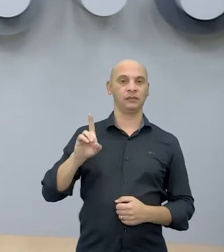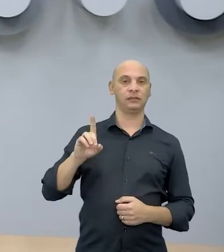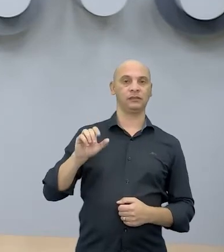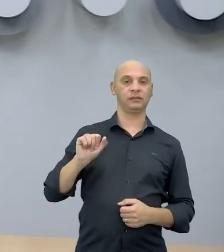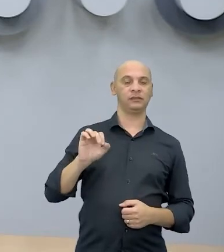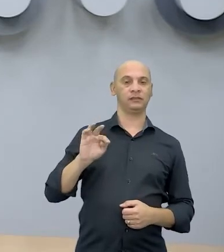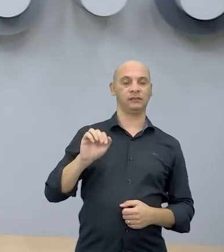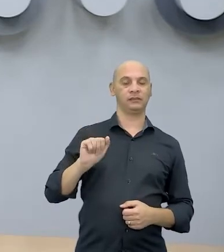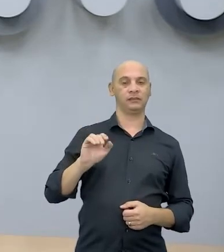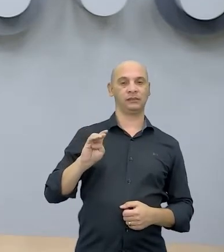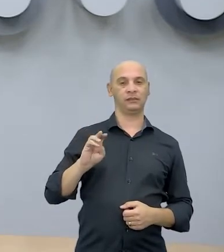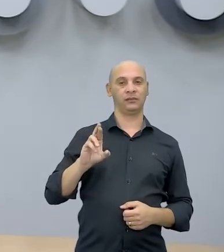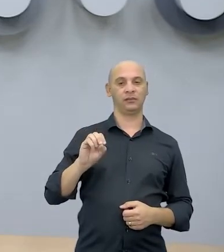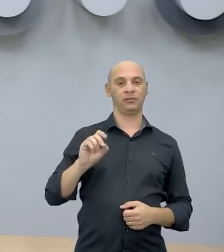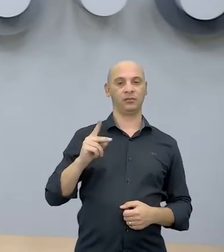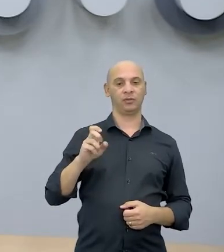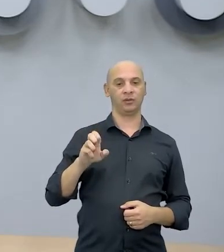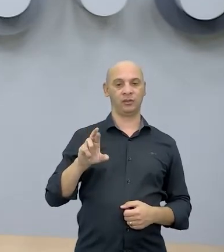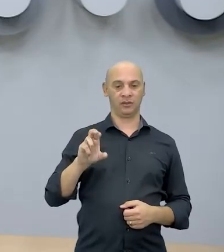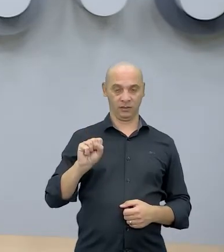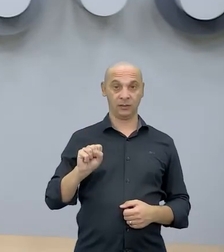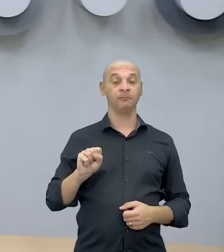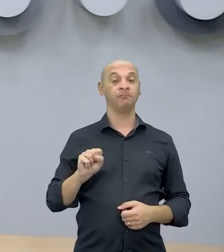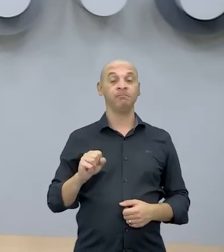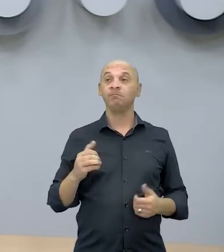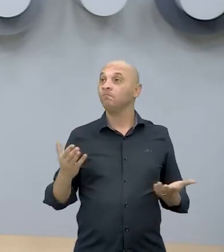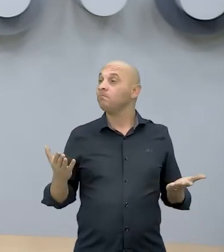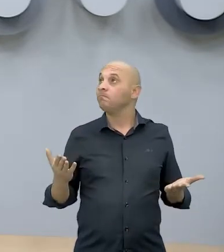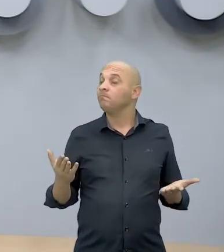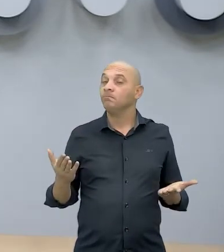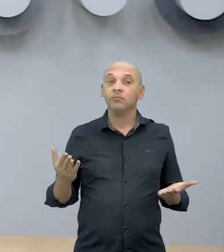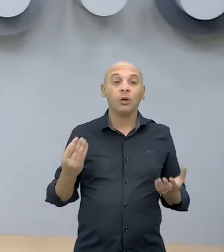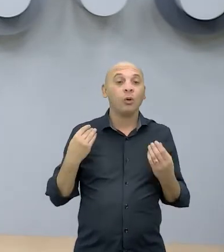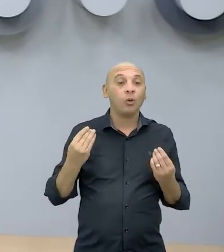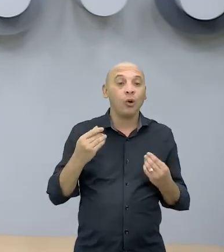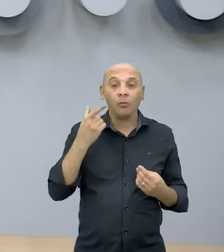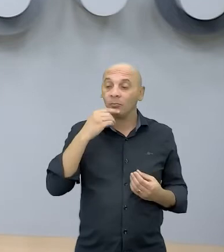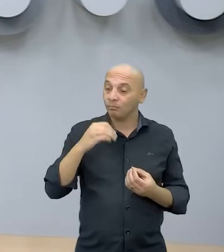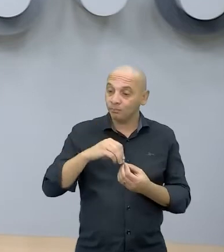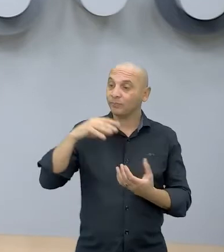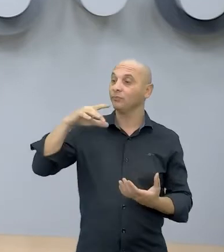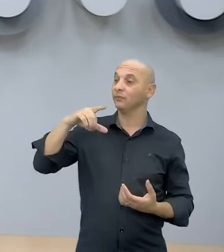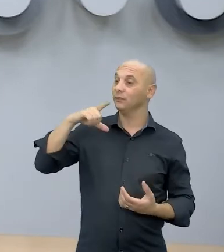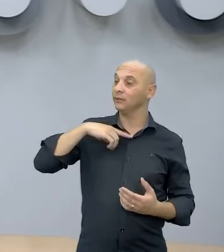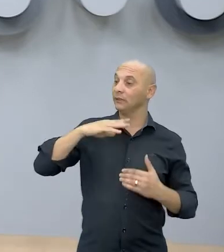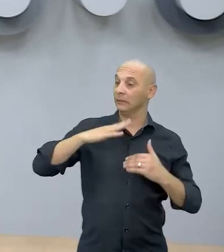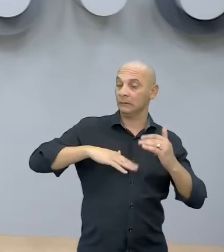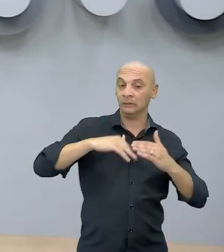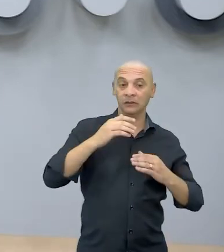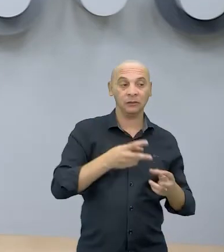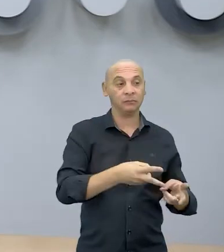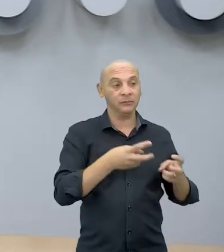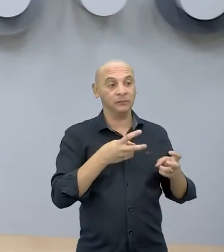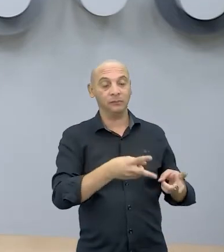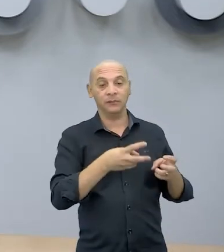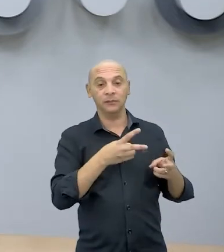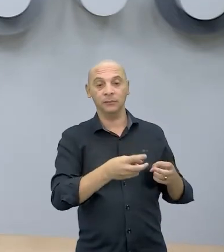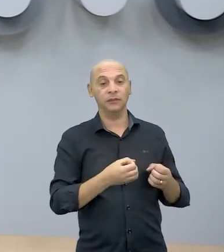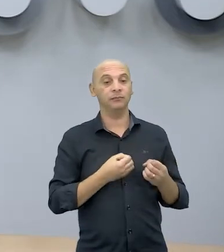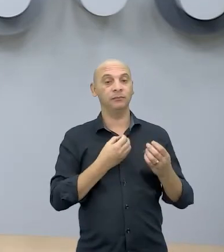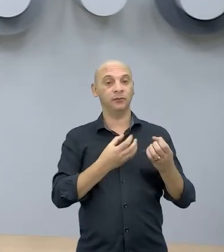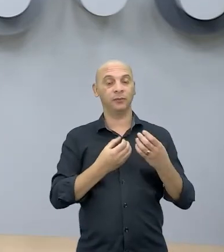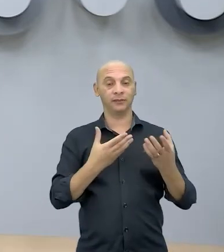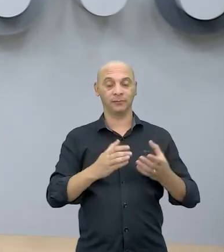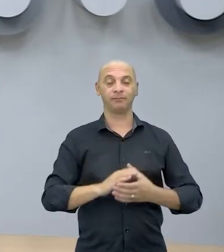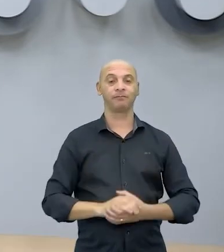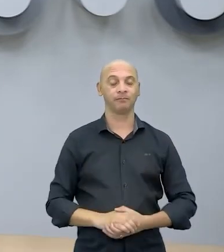do corretor de dados. Quem um dia imaginou que surgiria, né, essa profissão ou esse ramo da economia,